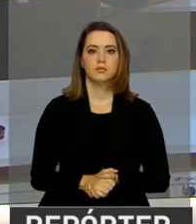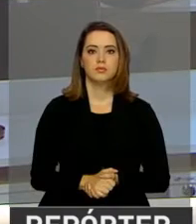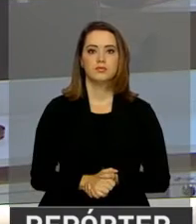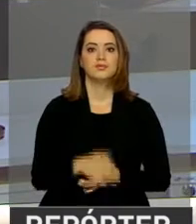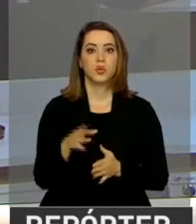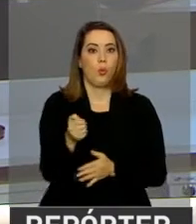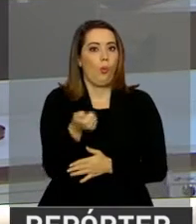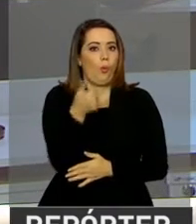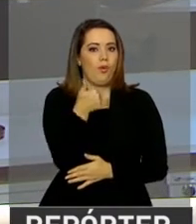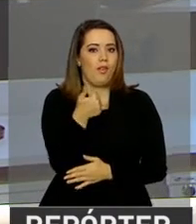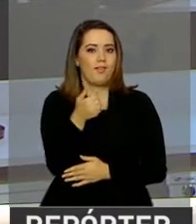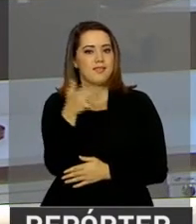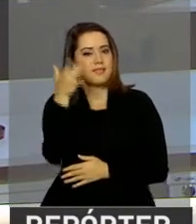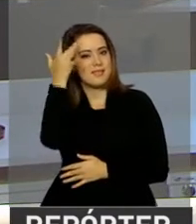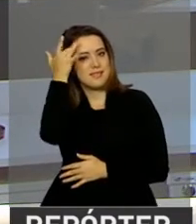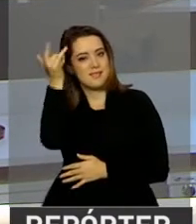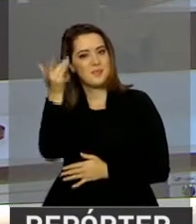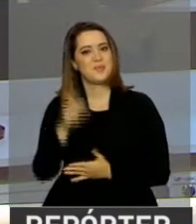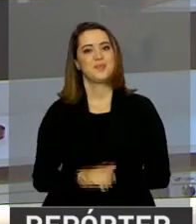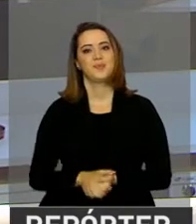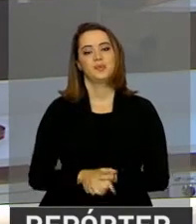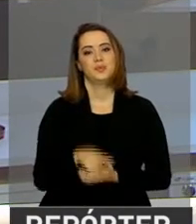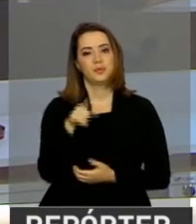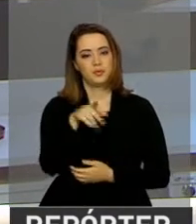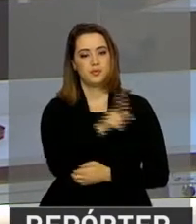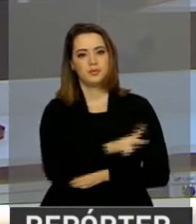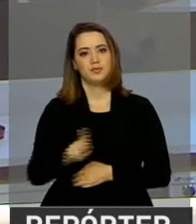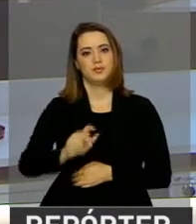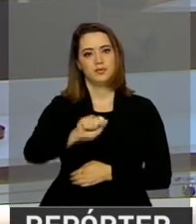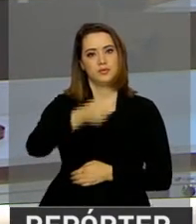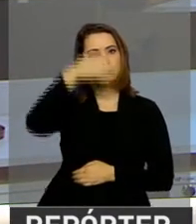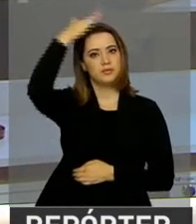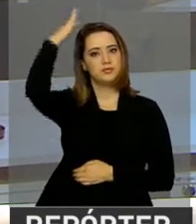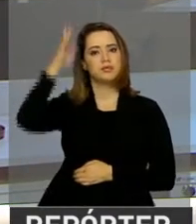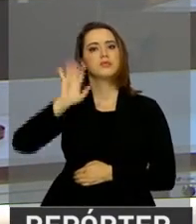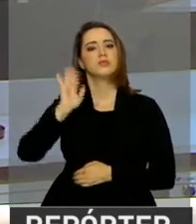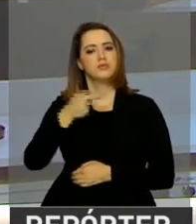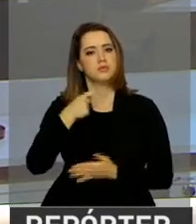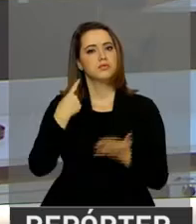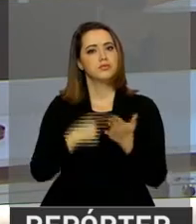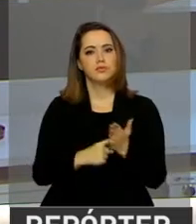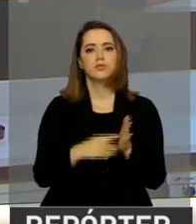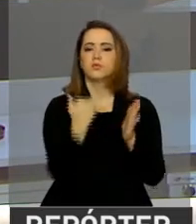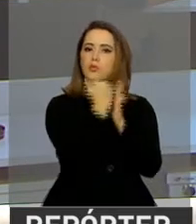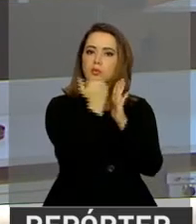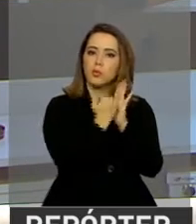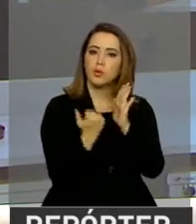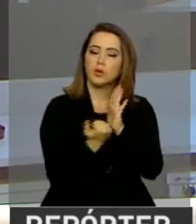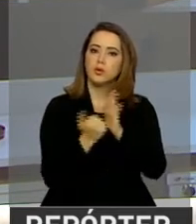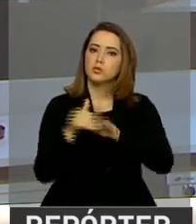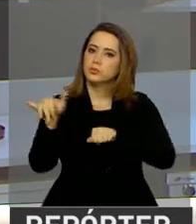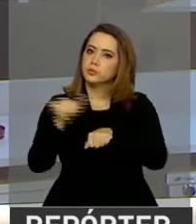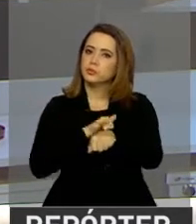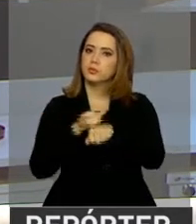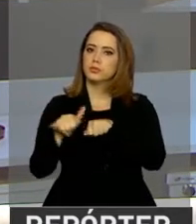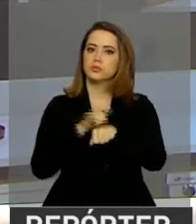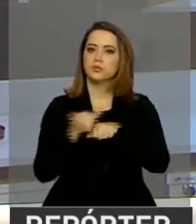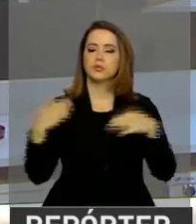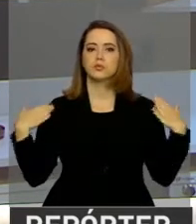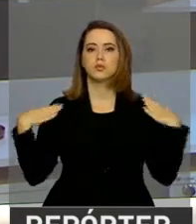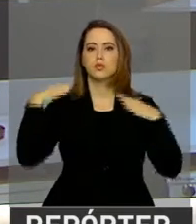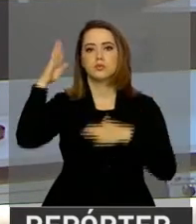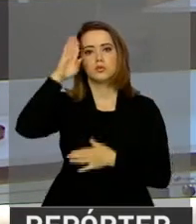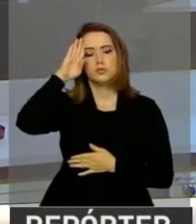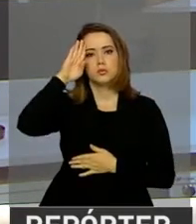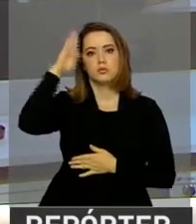Tá chegando, é amanhã. O presidente em exercício, Michel Temer, garantiu que projetos estratégicos das Forças Armadas vão